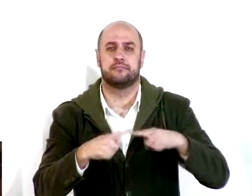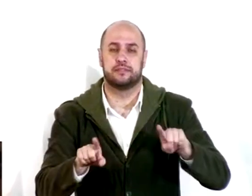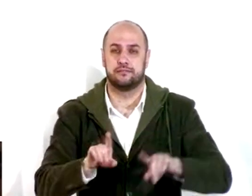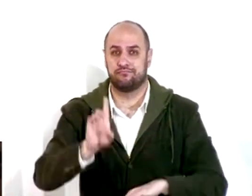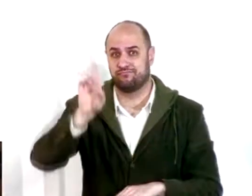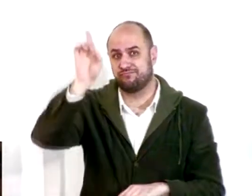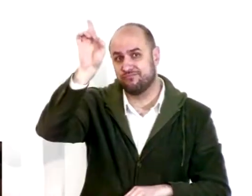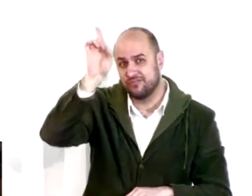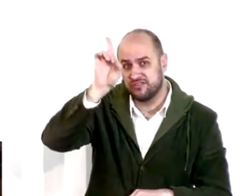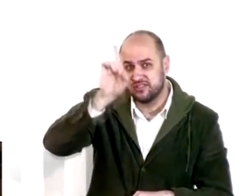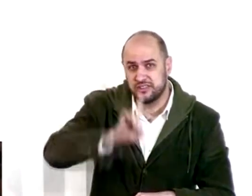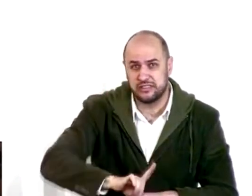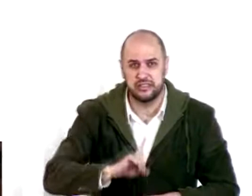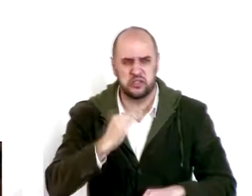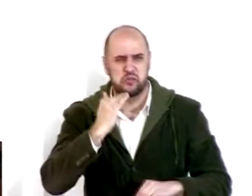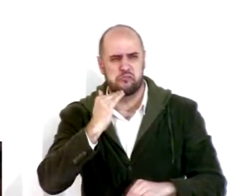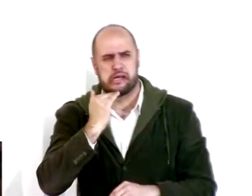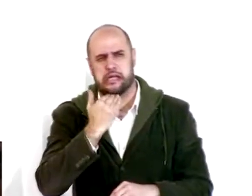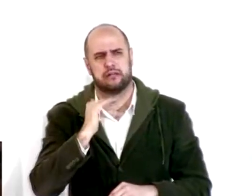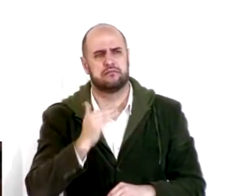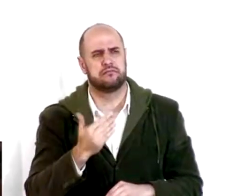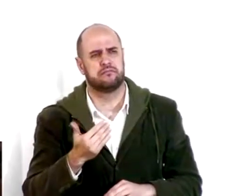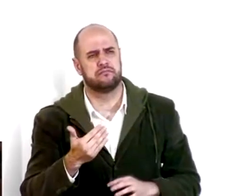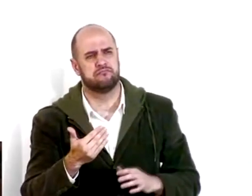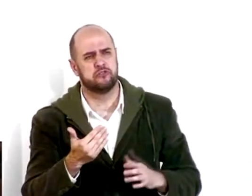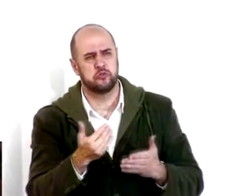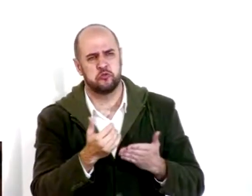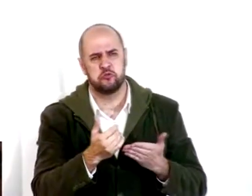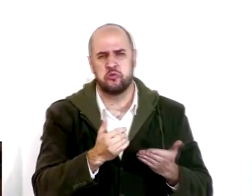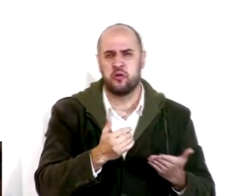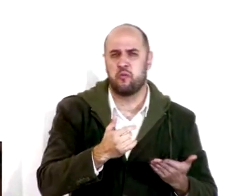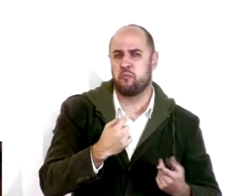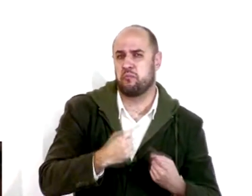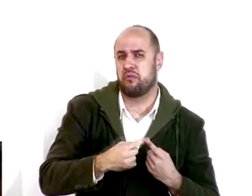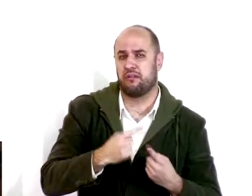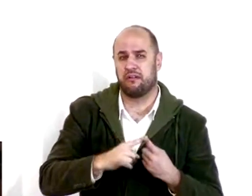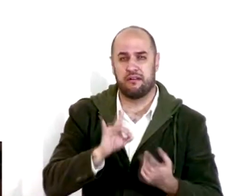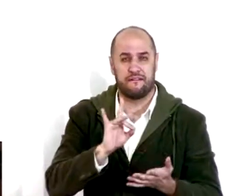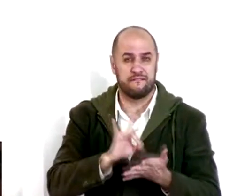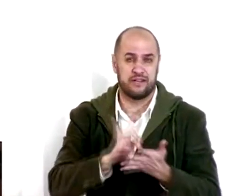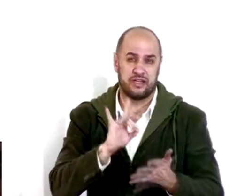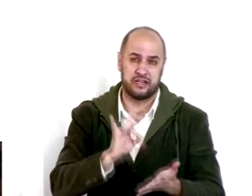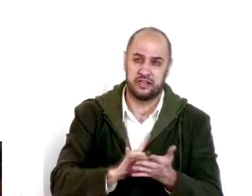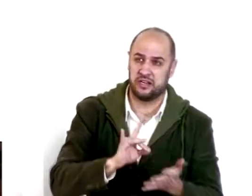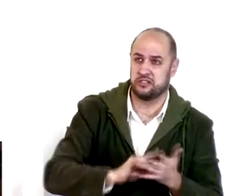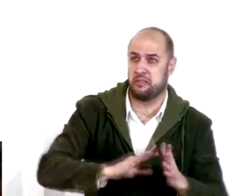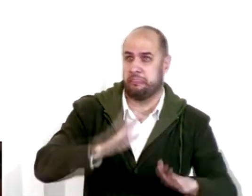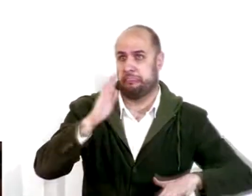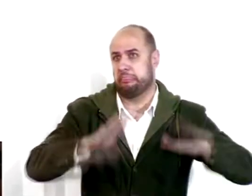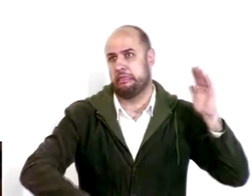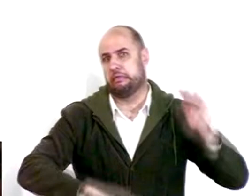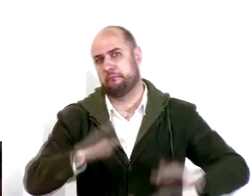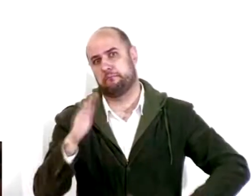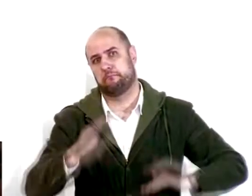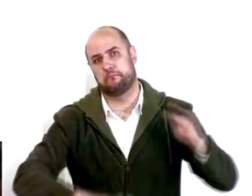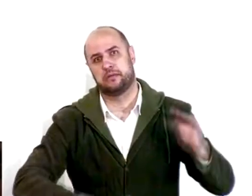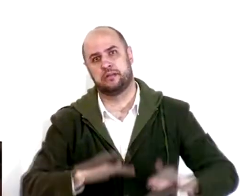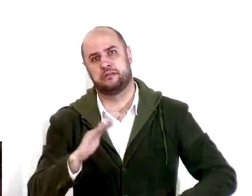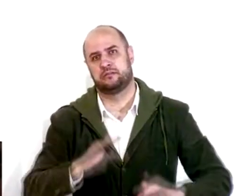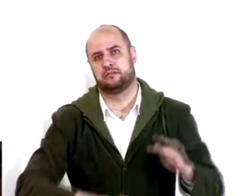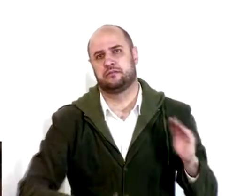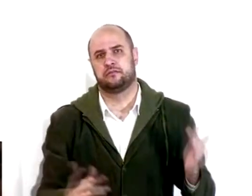foi distorcido e deturpado quando a verdade foi relativizada.